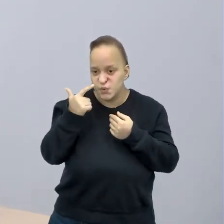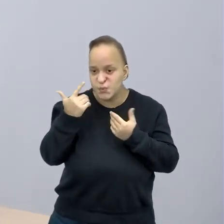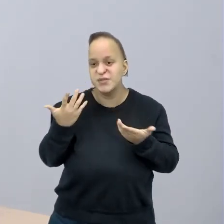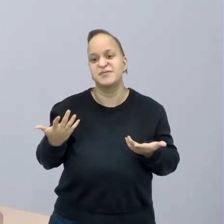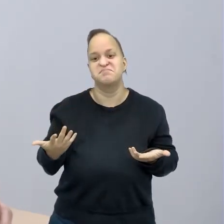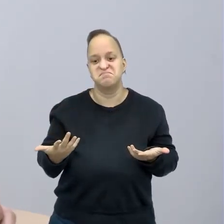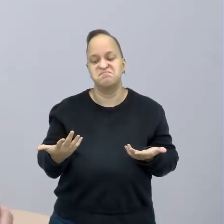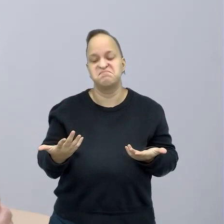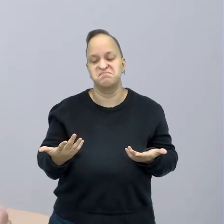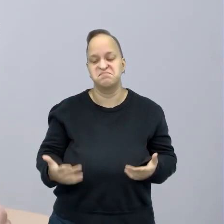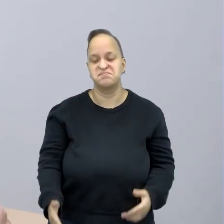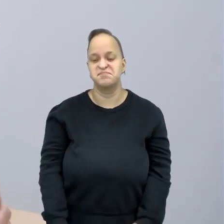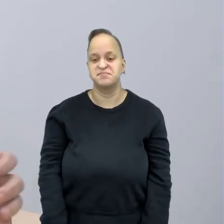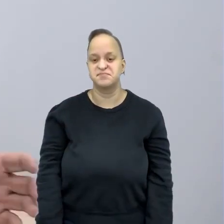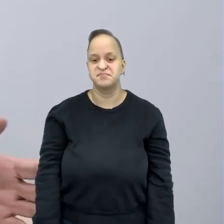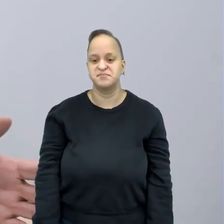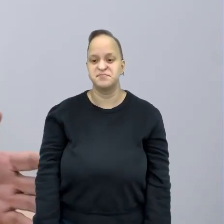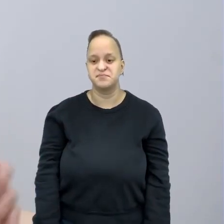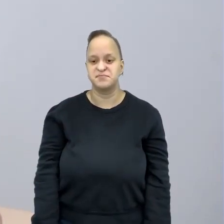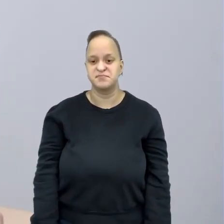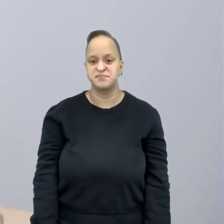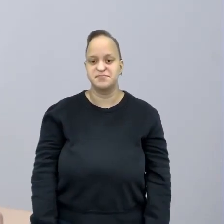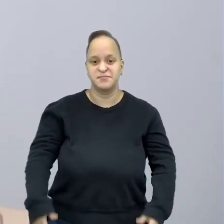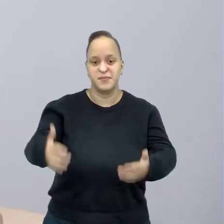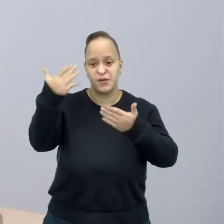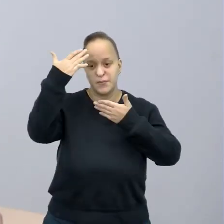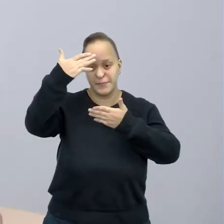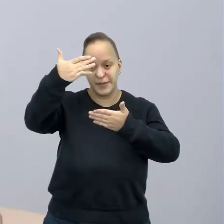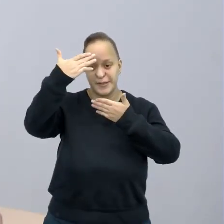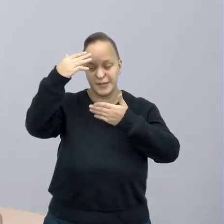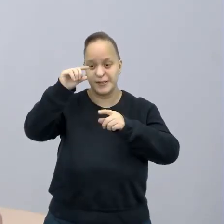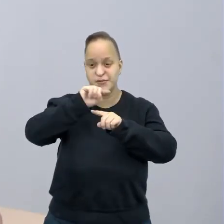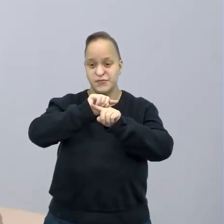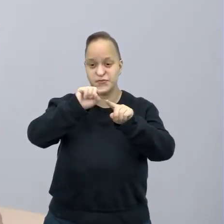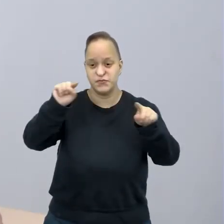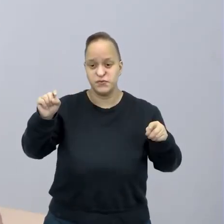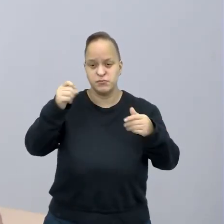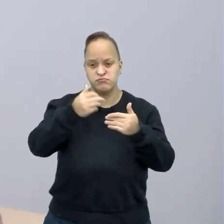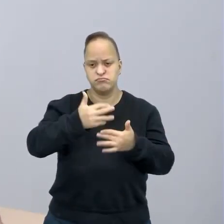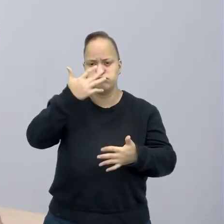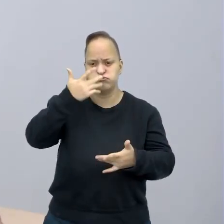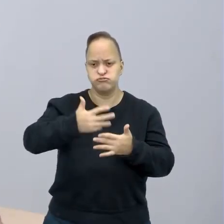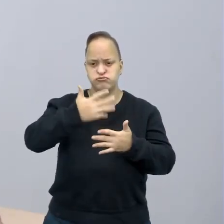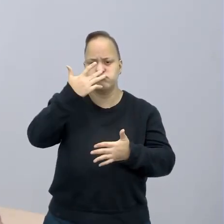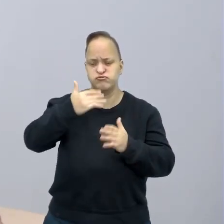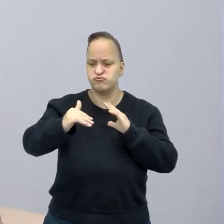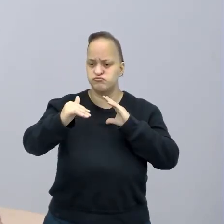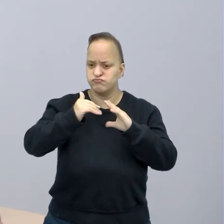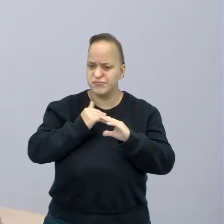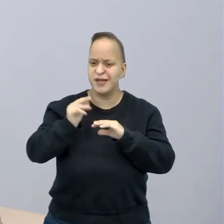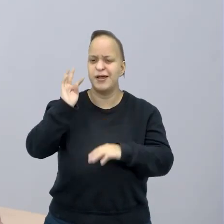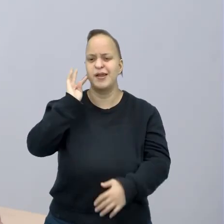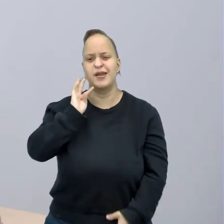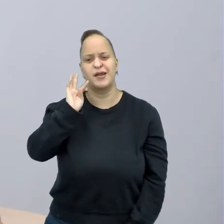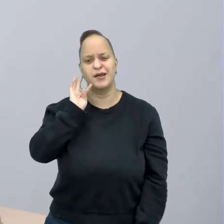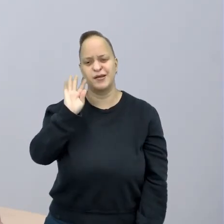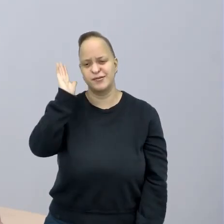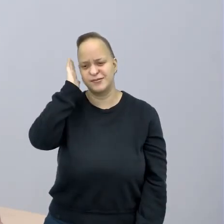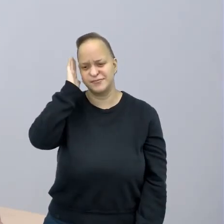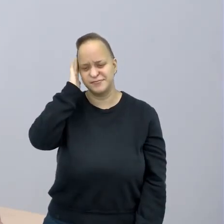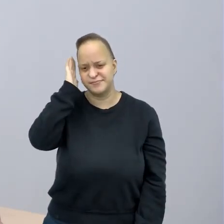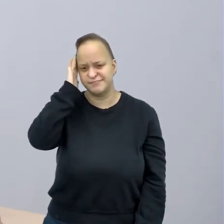vamos falar um pouquinho. Obrigado pelas contribuições aí no chat, foi muito legal. E a gente sabe que são